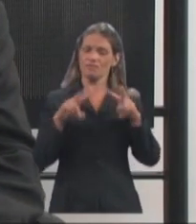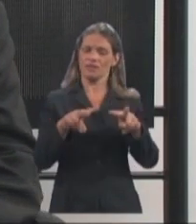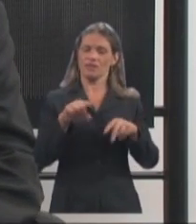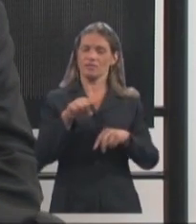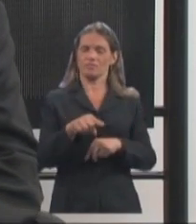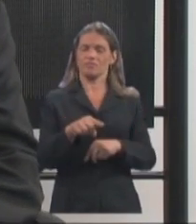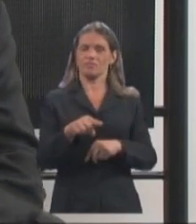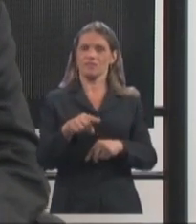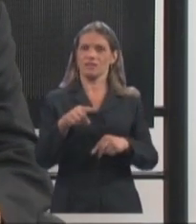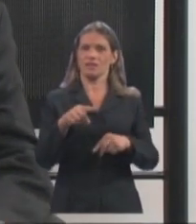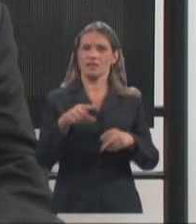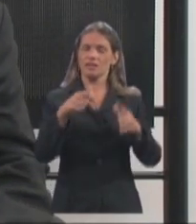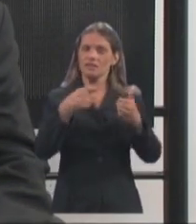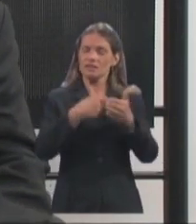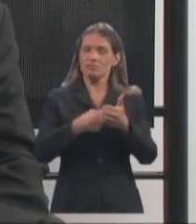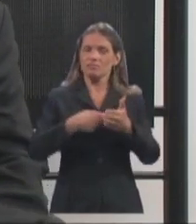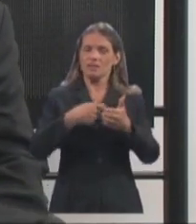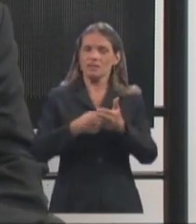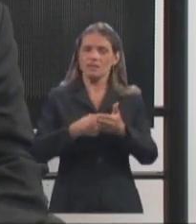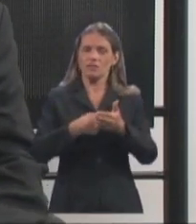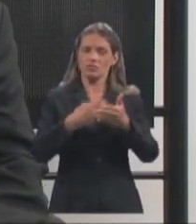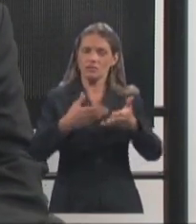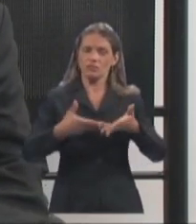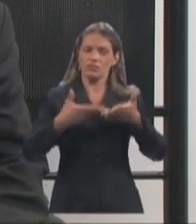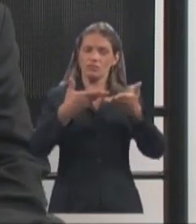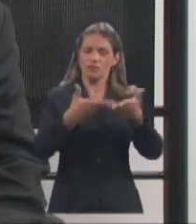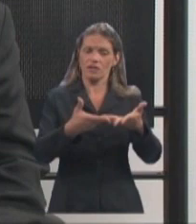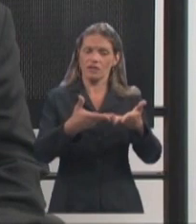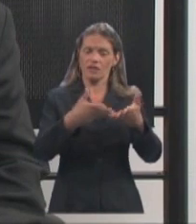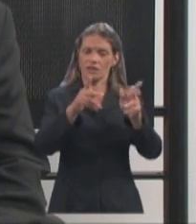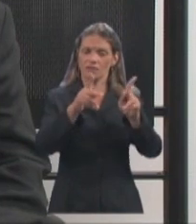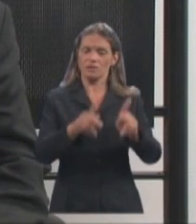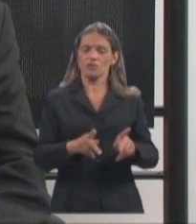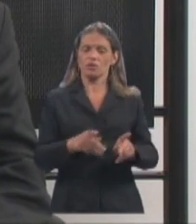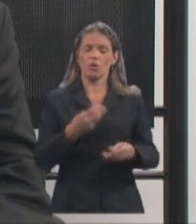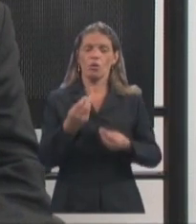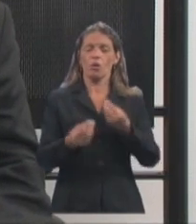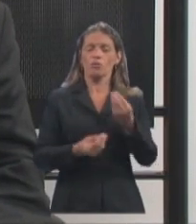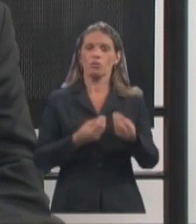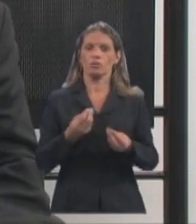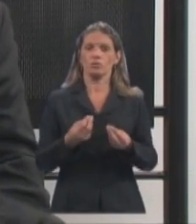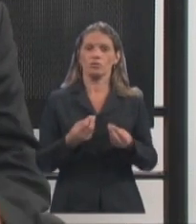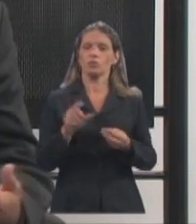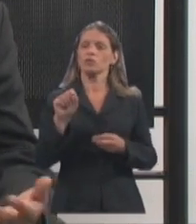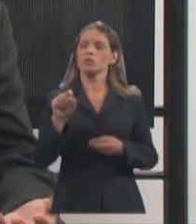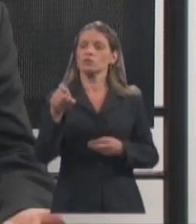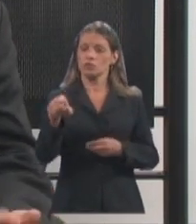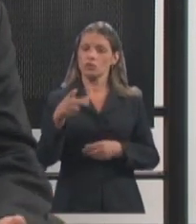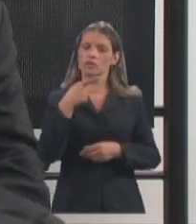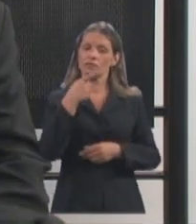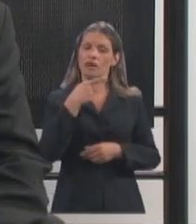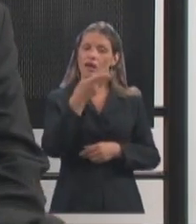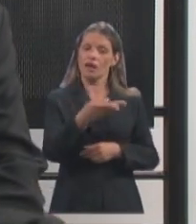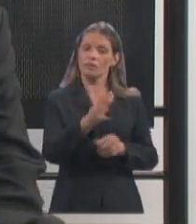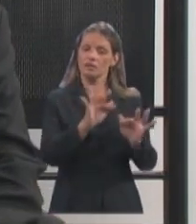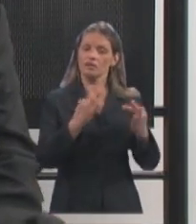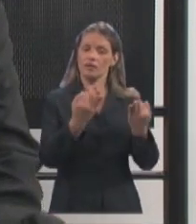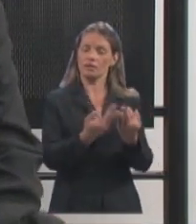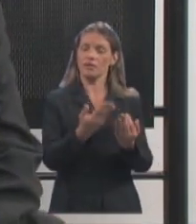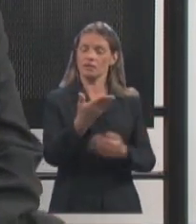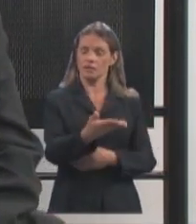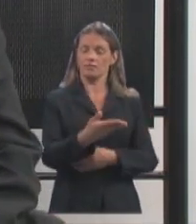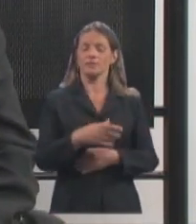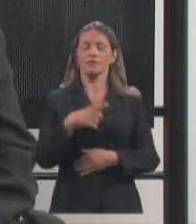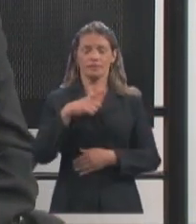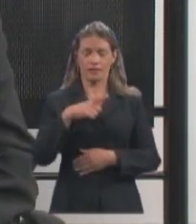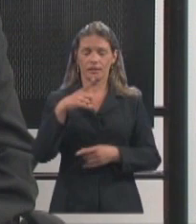assistem aquilo que tentam de alguma forma demover aquele familiar de que maneira e o que que o senhor diria para essas famílias